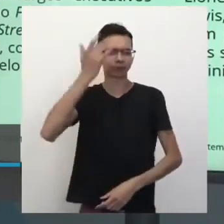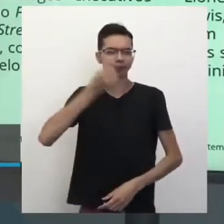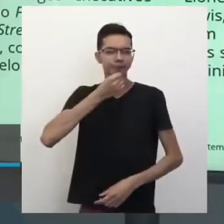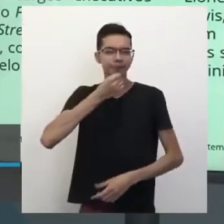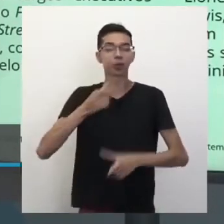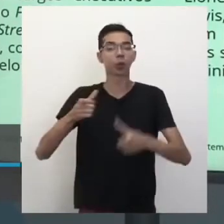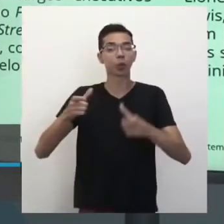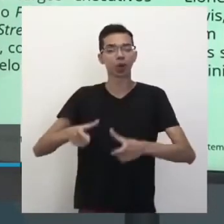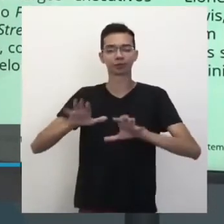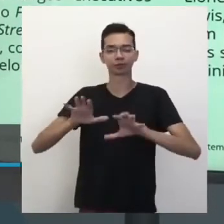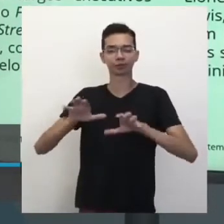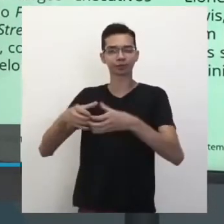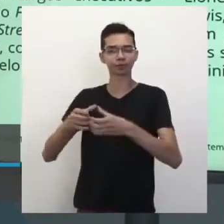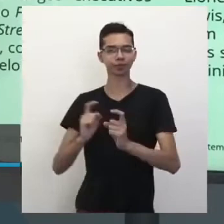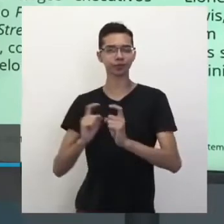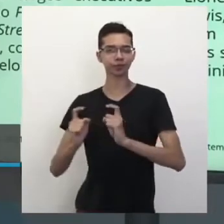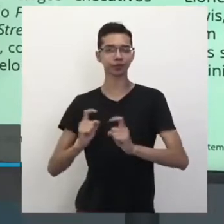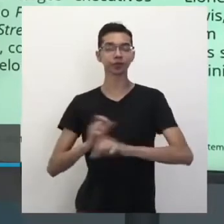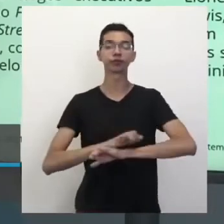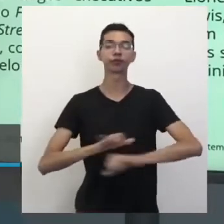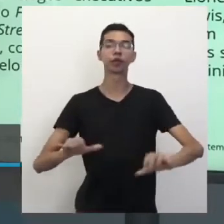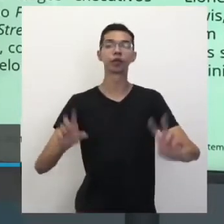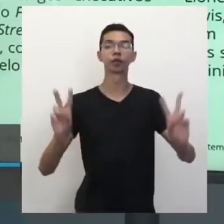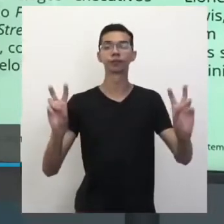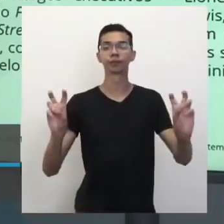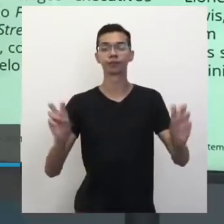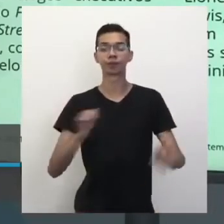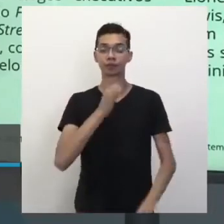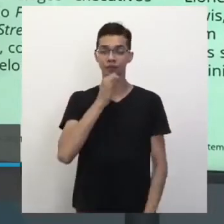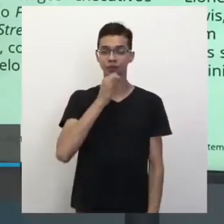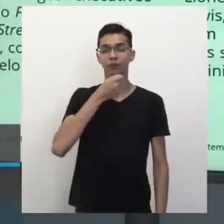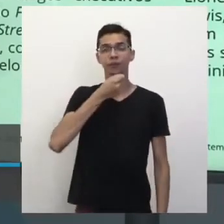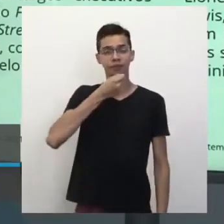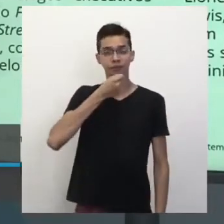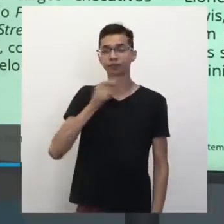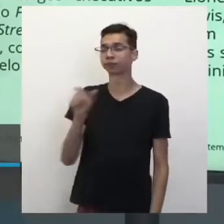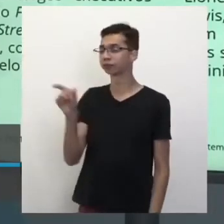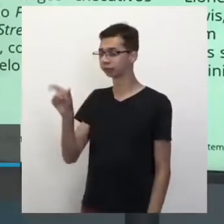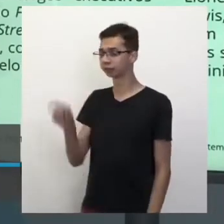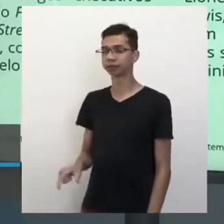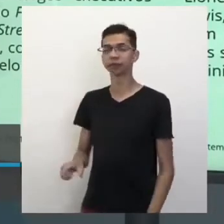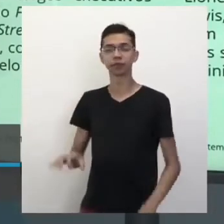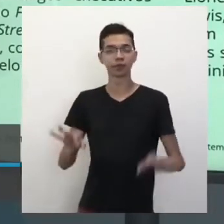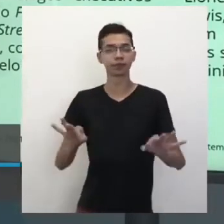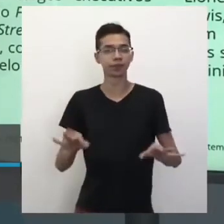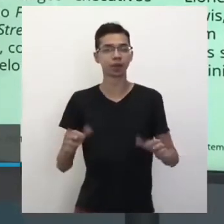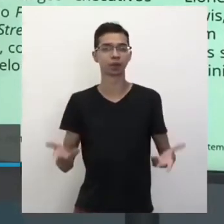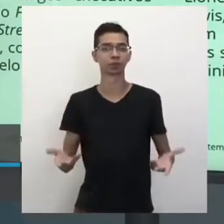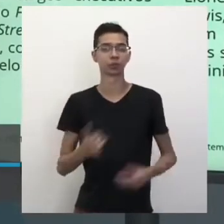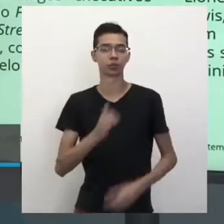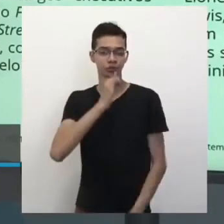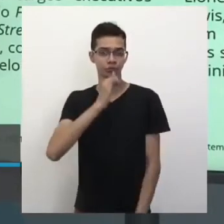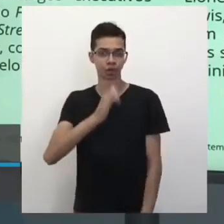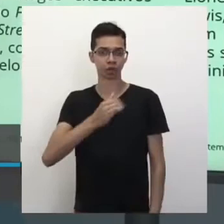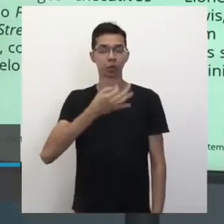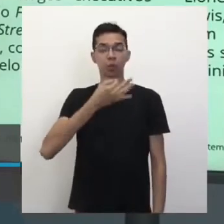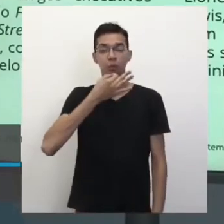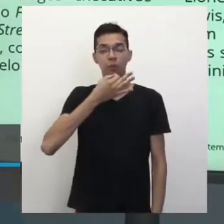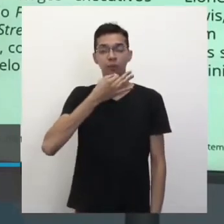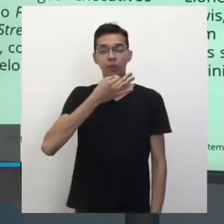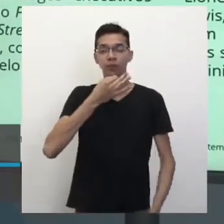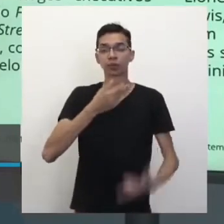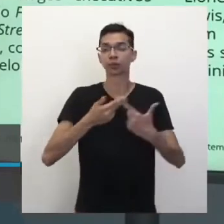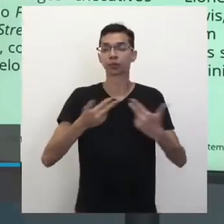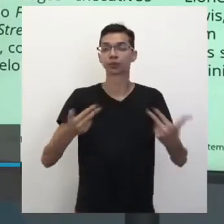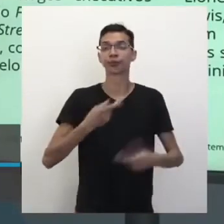numa reunião, estavam falando sobre o jornalista mesmo em si, se ele deve falar, emitir opinião no que ele está falando